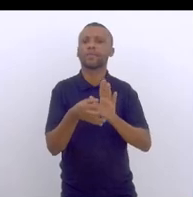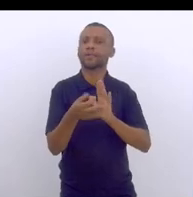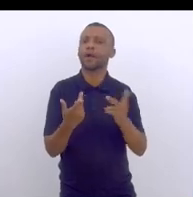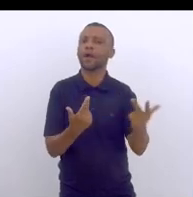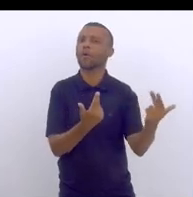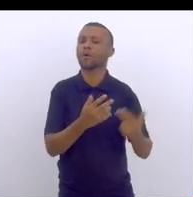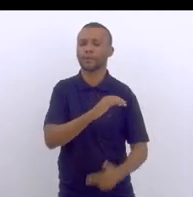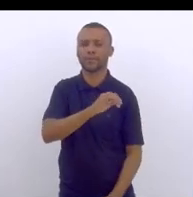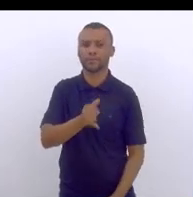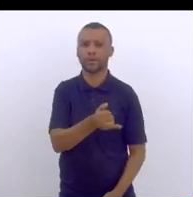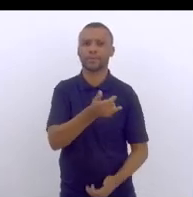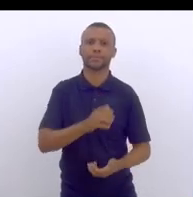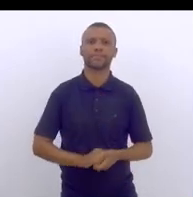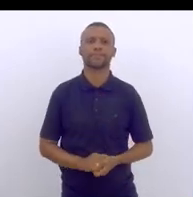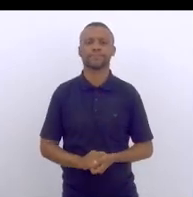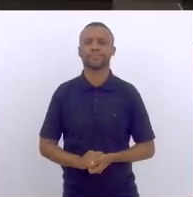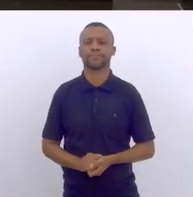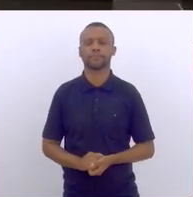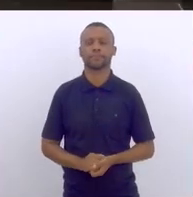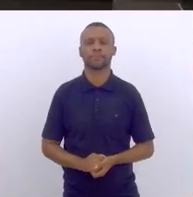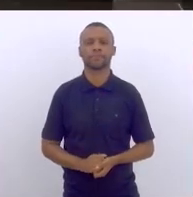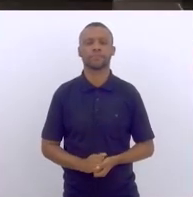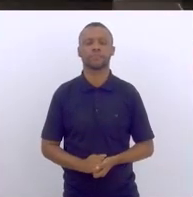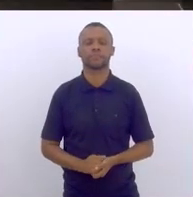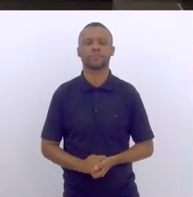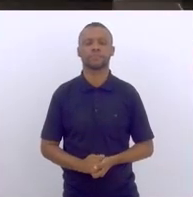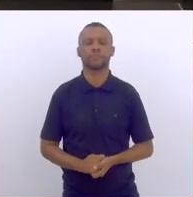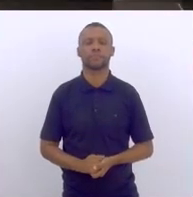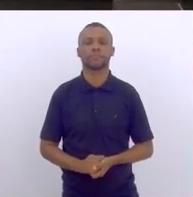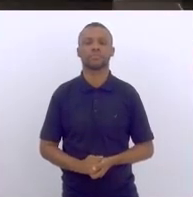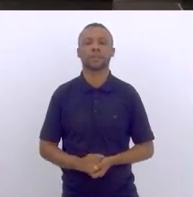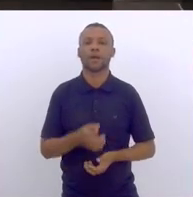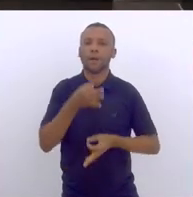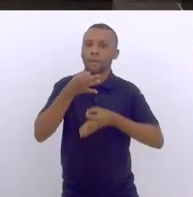CCJ. Ok. Sem forma final, obviamente. Com os